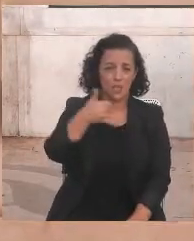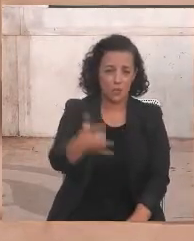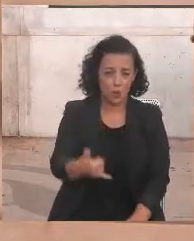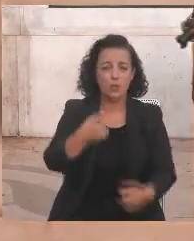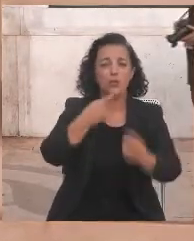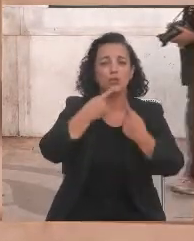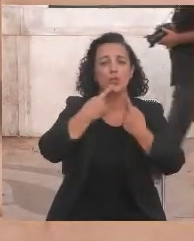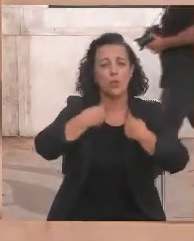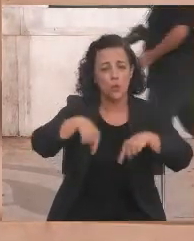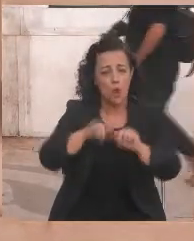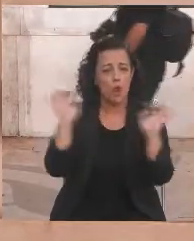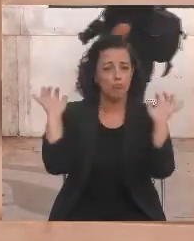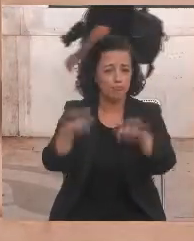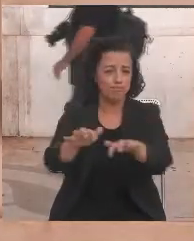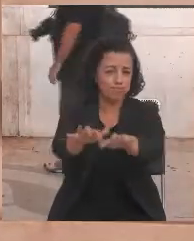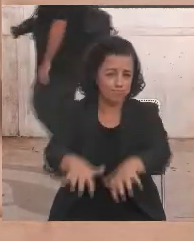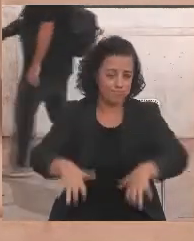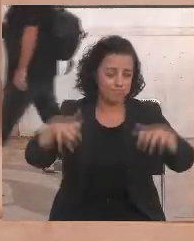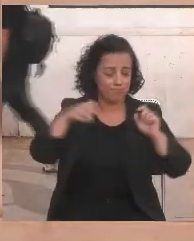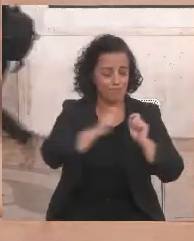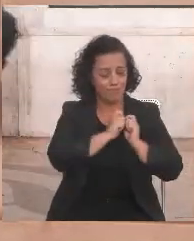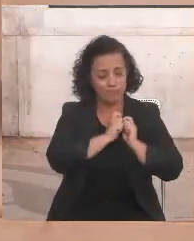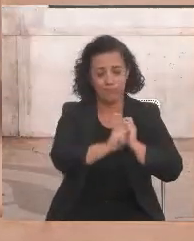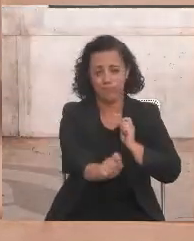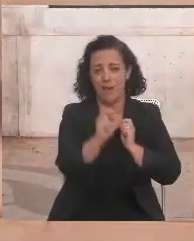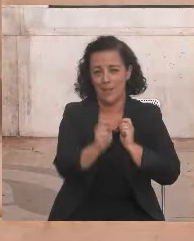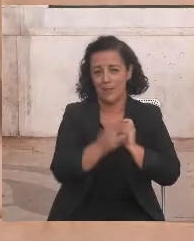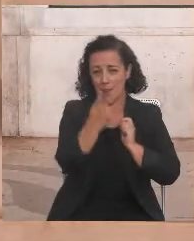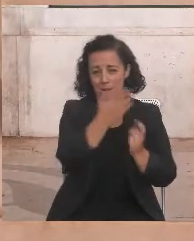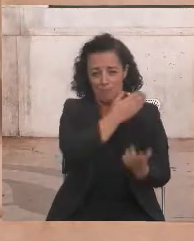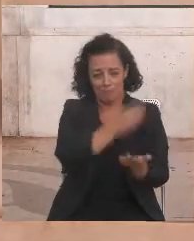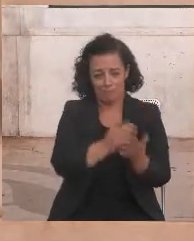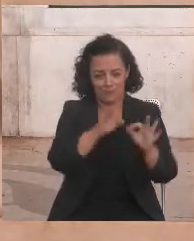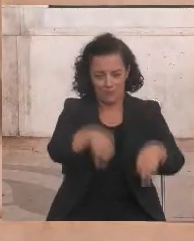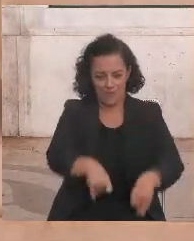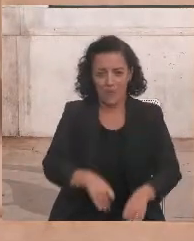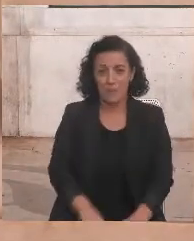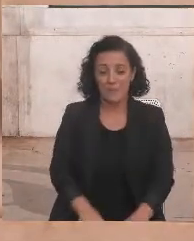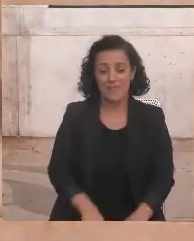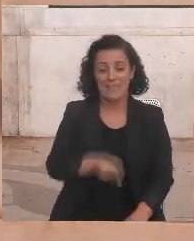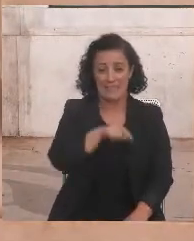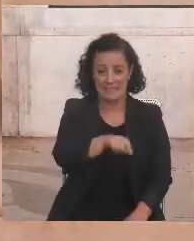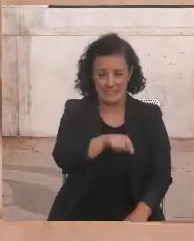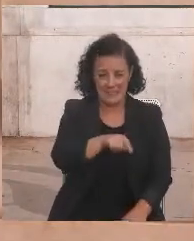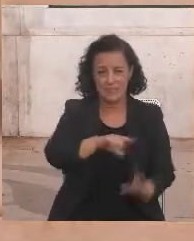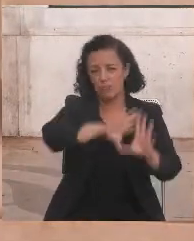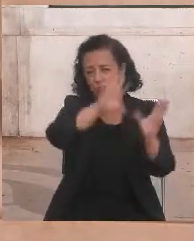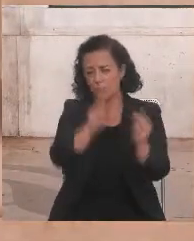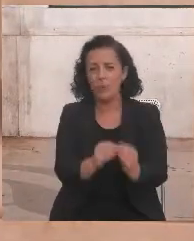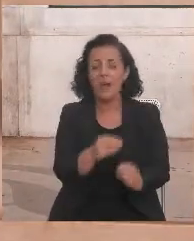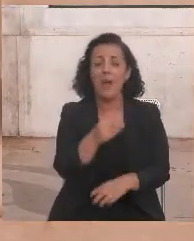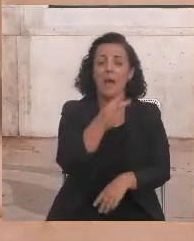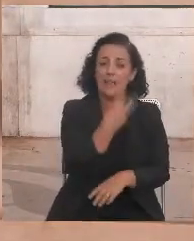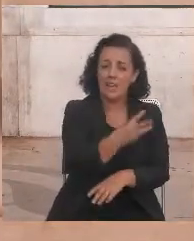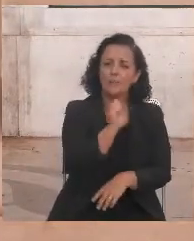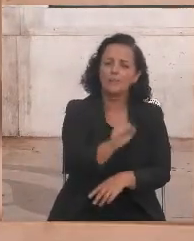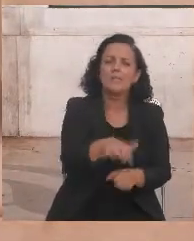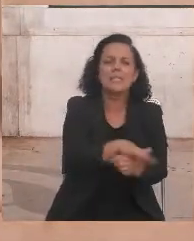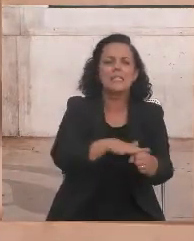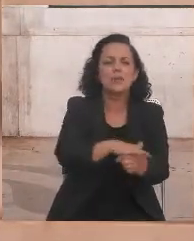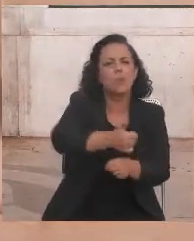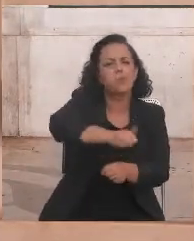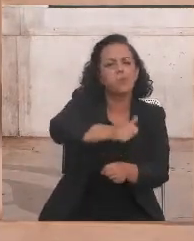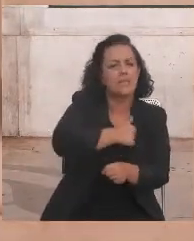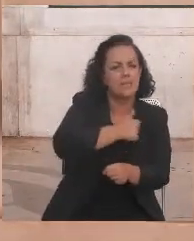plenárias durante o mandato que agora termina. Três dessas reuniões tiveram como objeto o estado da cidade. 20 foram de análise à